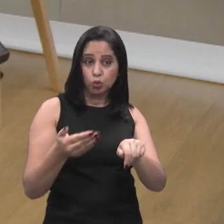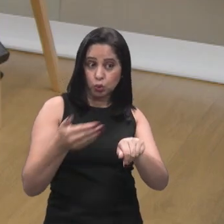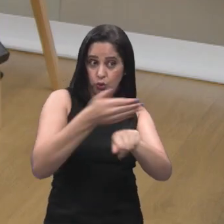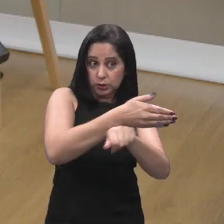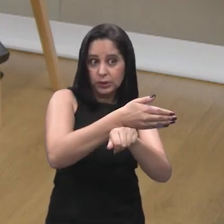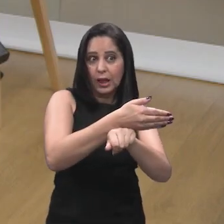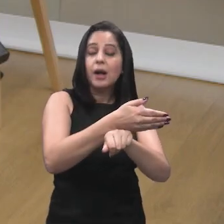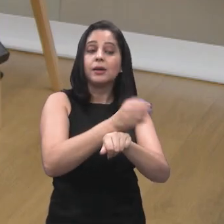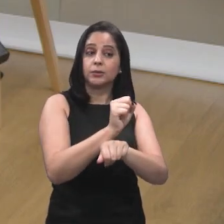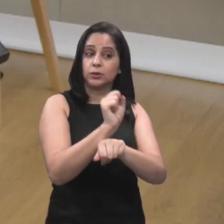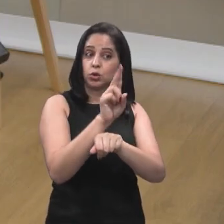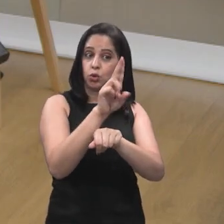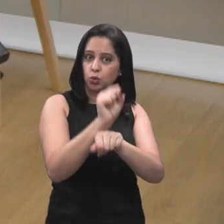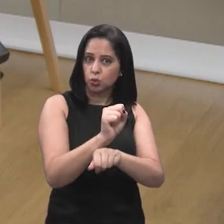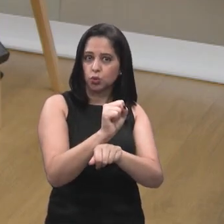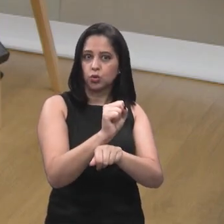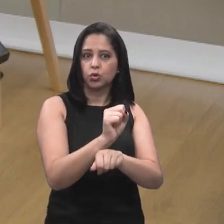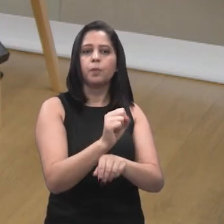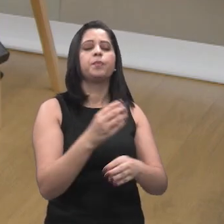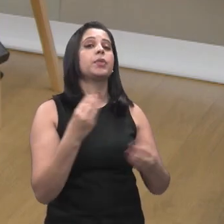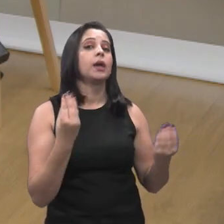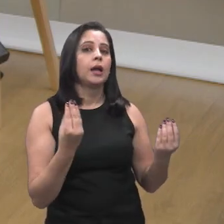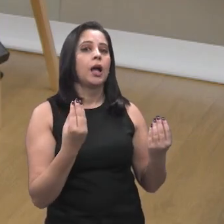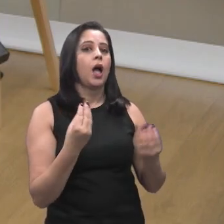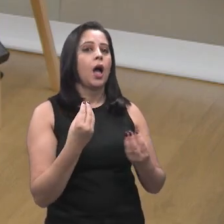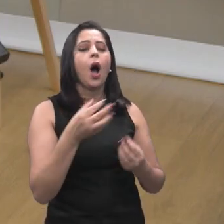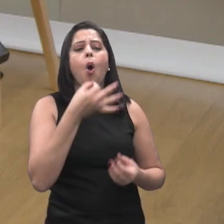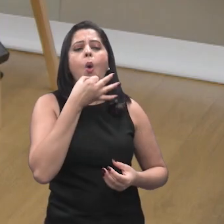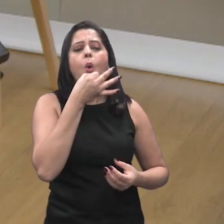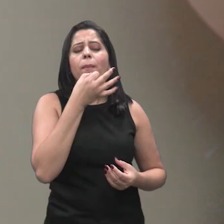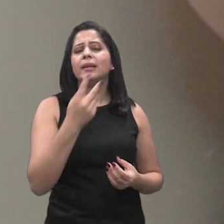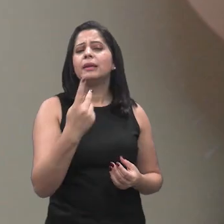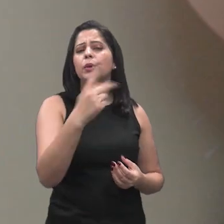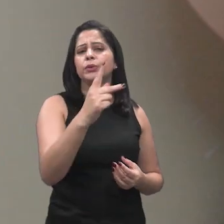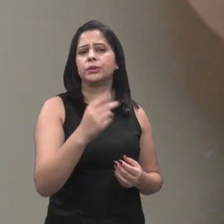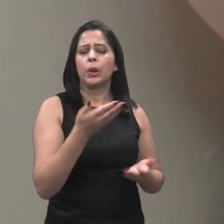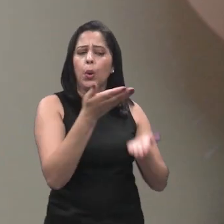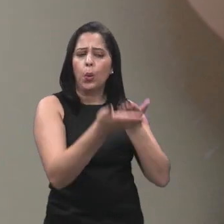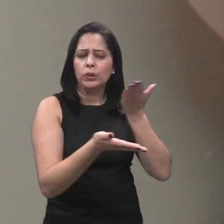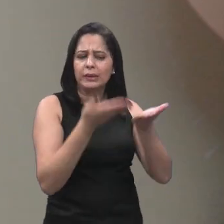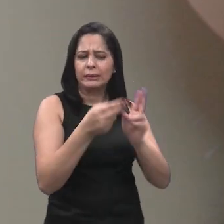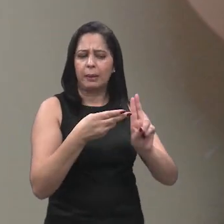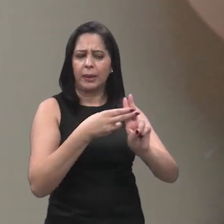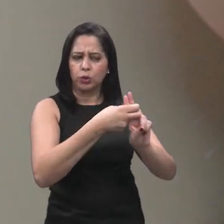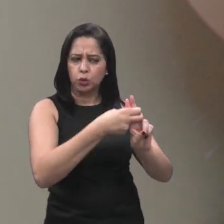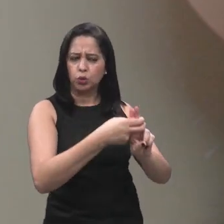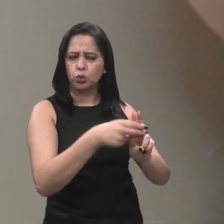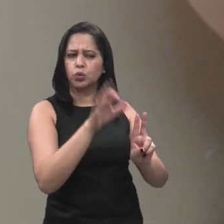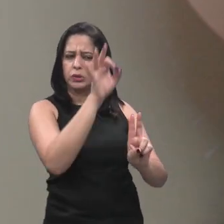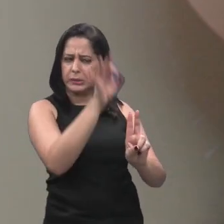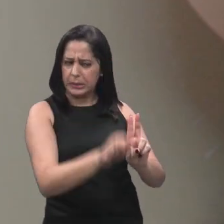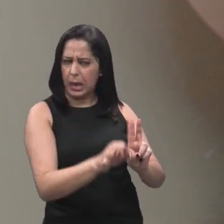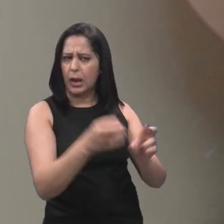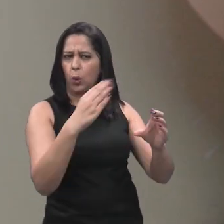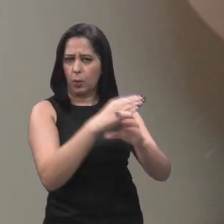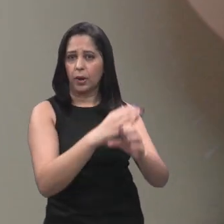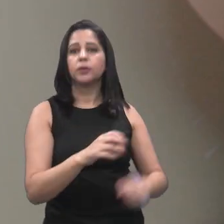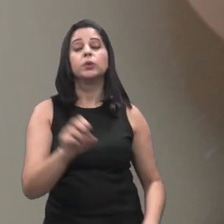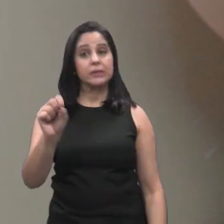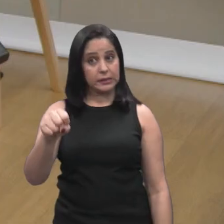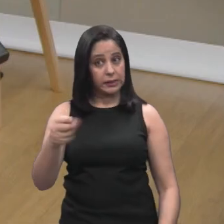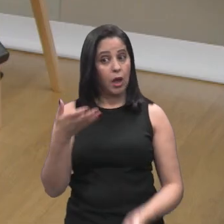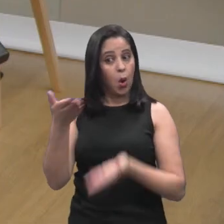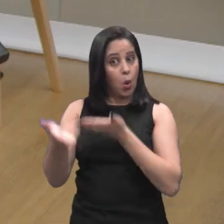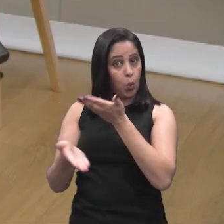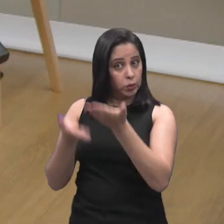Muitas pessoas, grande parte, faz o tratamento pelo SUS, nosso Sistema Único de Saúde. Como que você